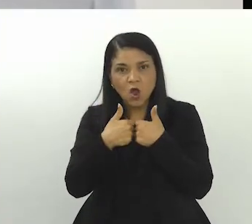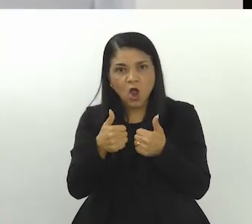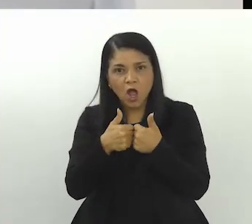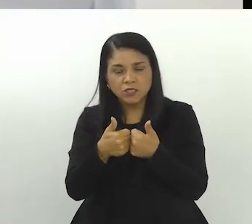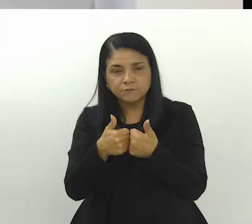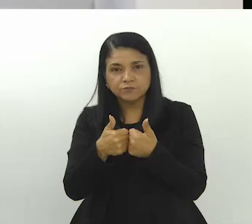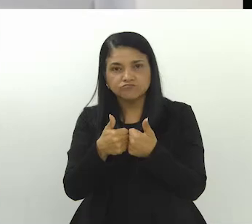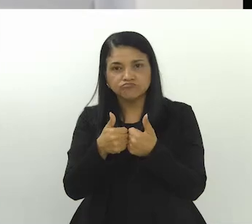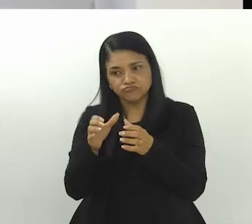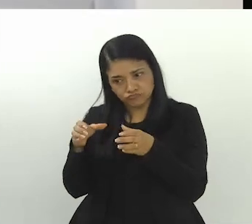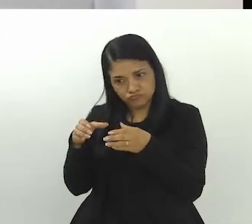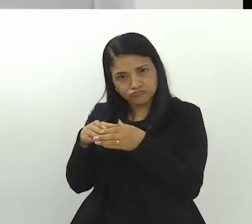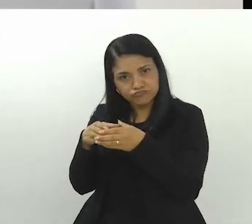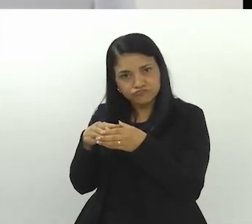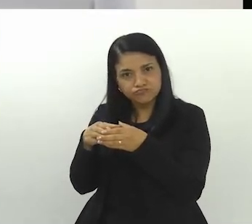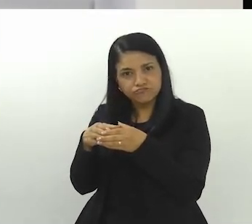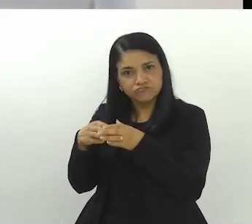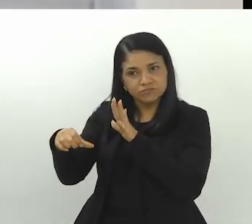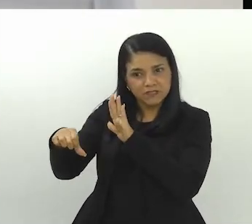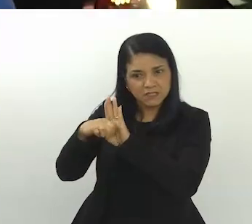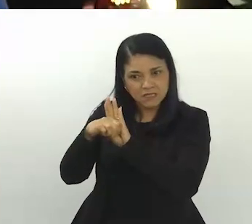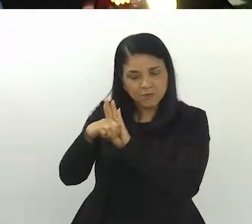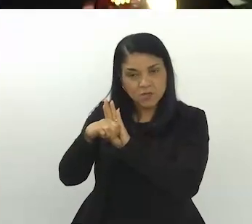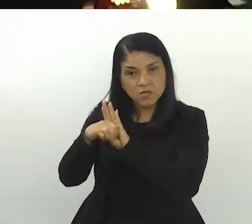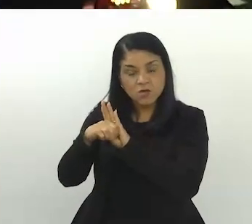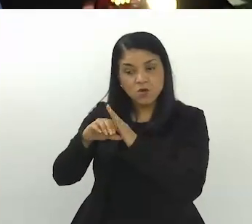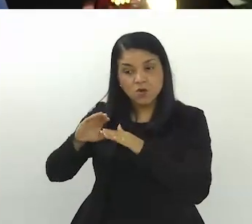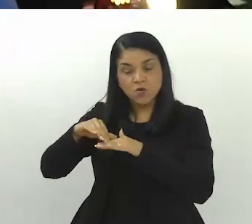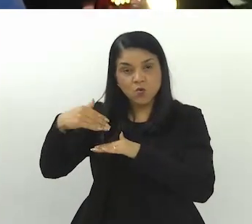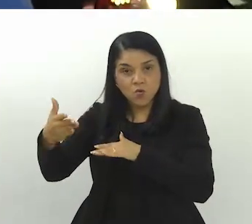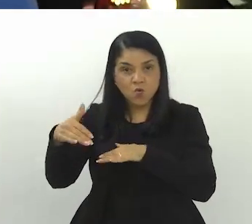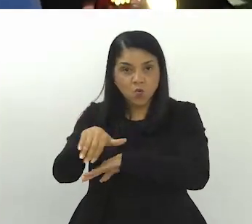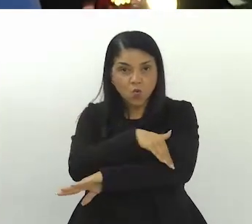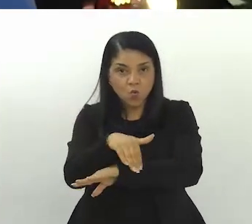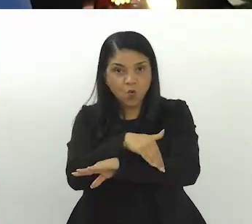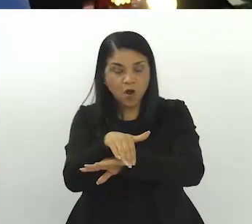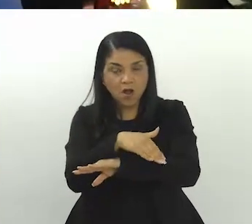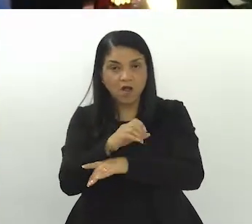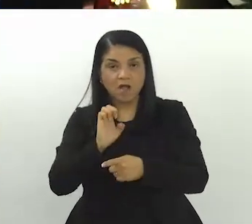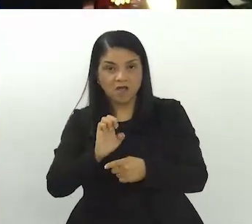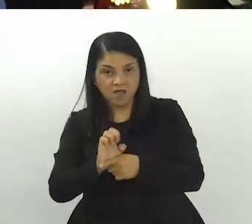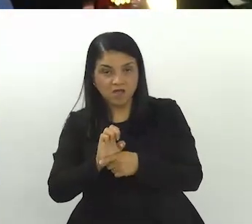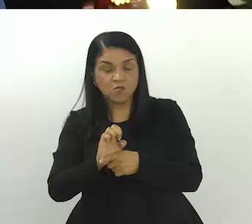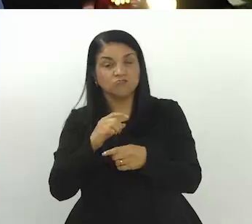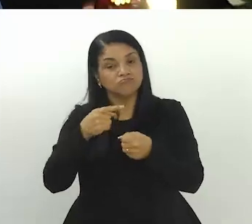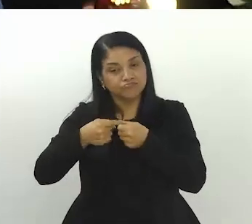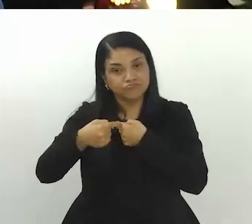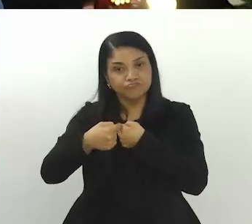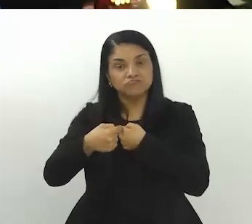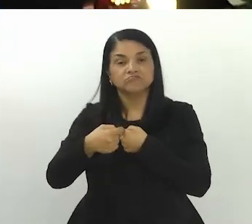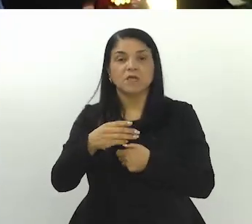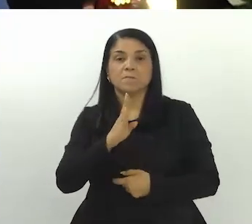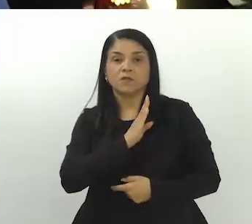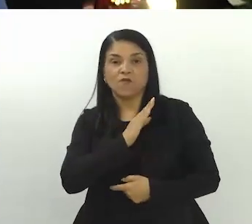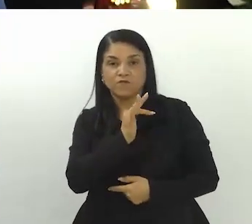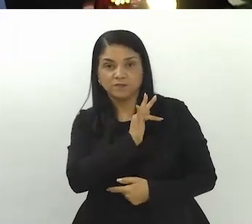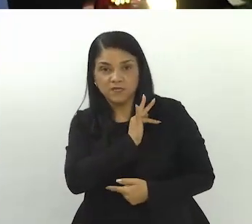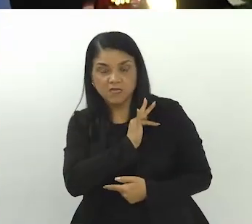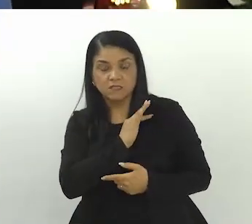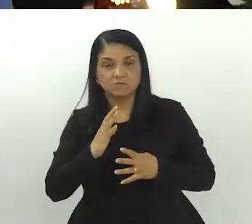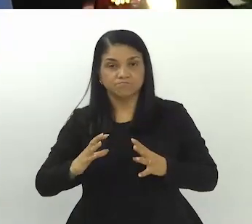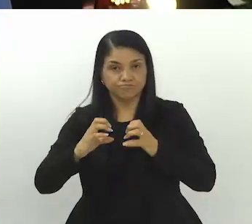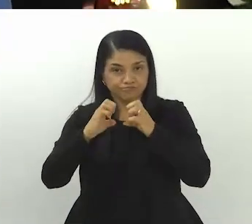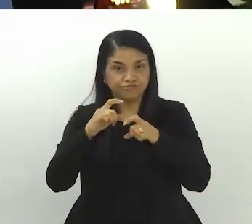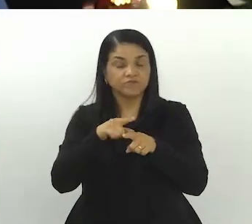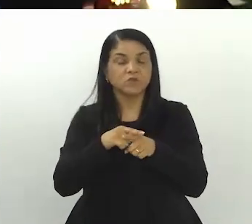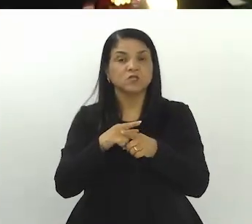nos ônibus, né, das Uhum. facções organizadas, eles estão lá na rua. Aqui no Rio de Janeiro, no subúrbio. A gente vê conflito na Baixada Fluminense,